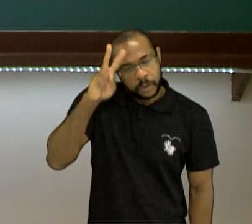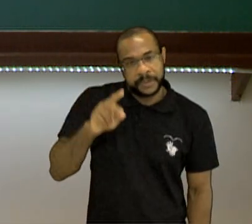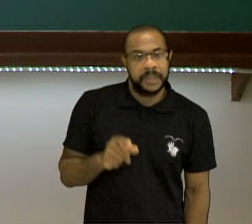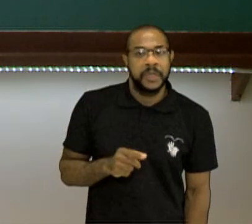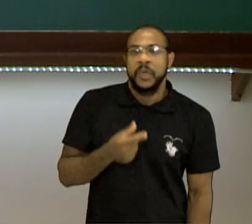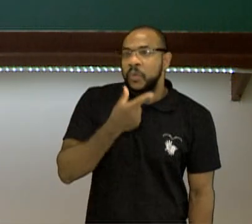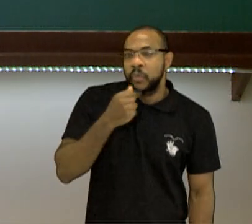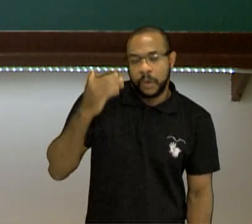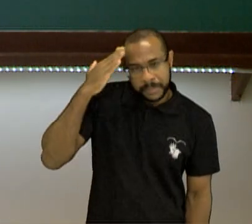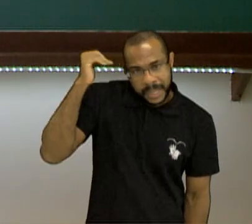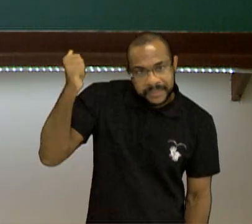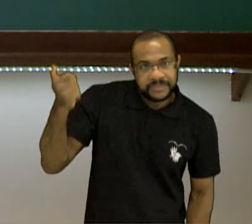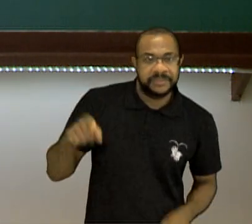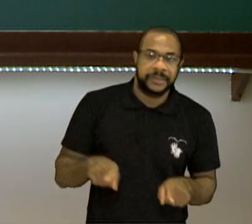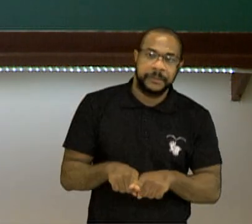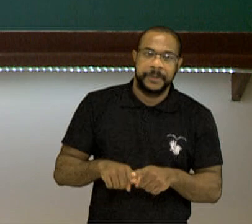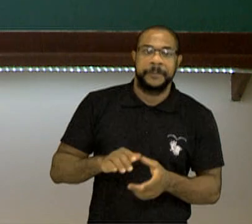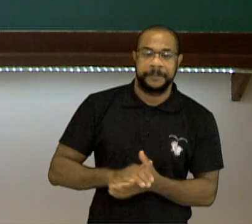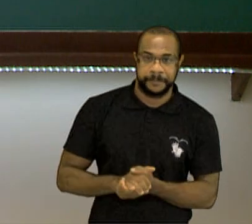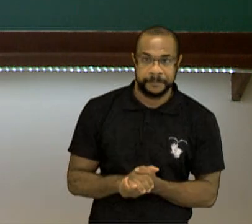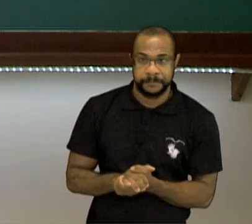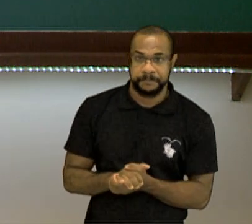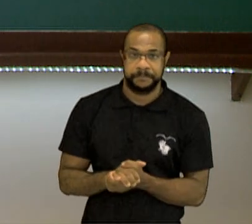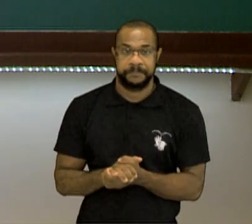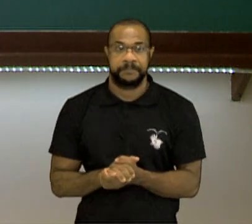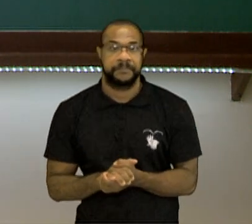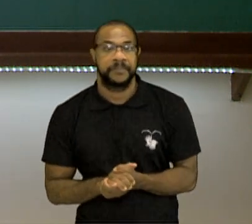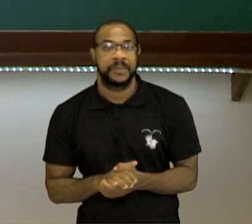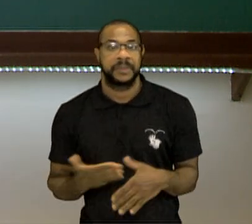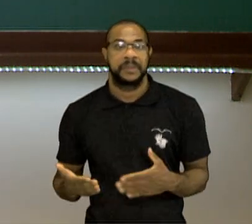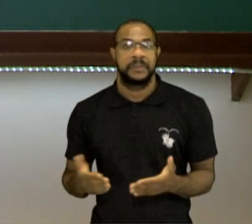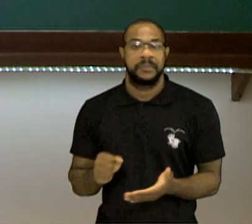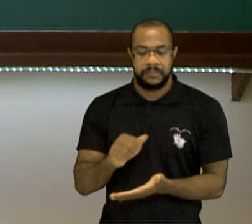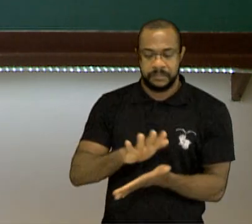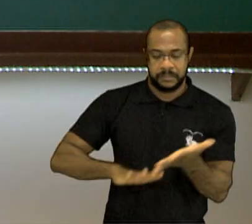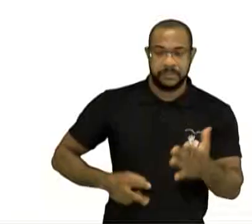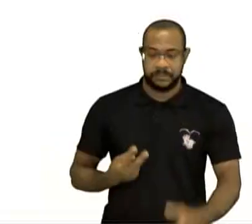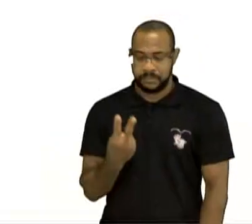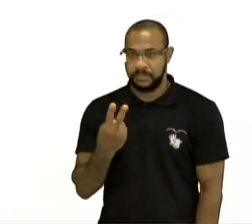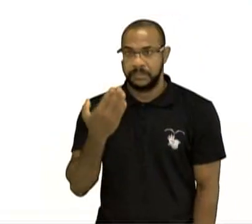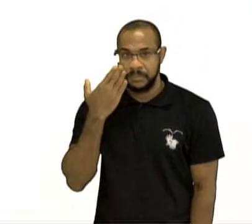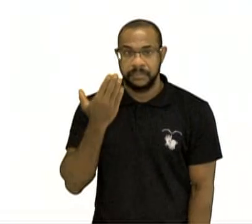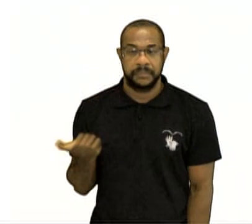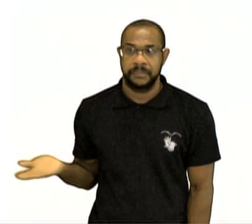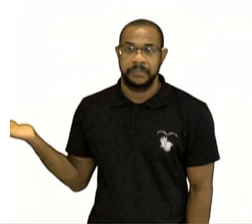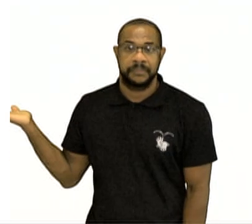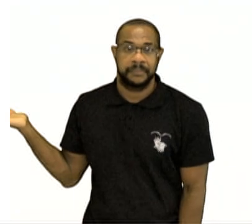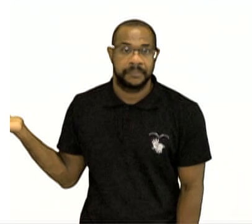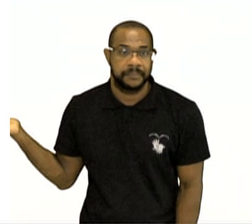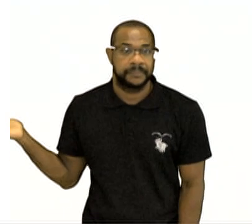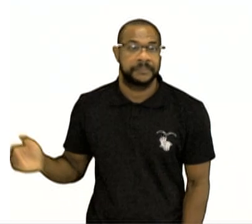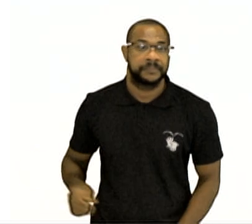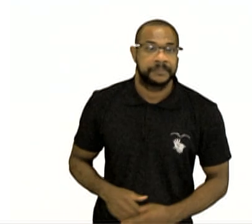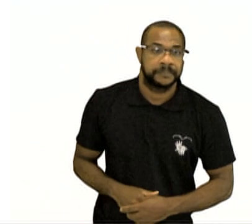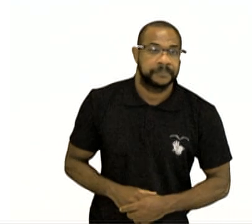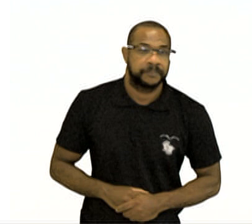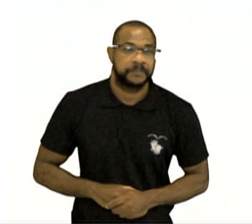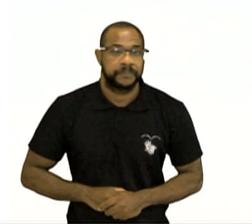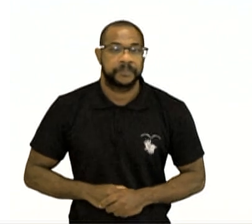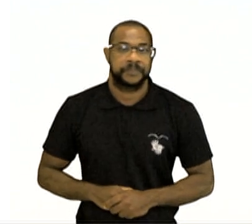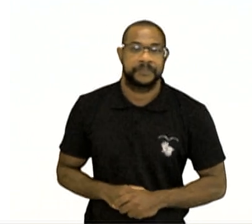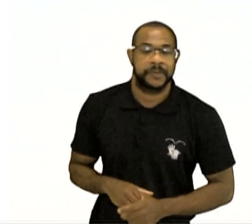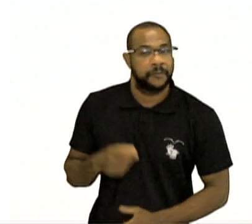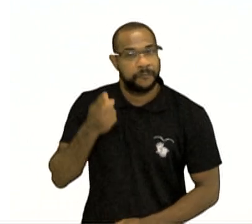artista, né? Bom, quiz número 2. Vamos ver se você